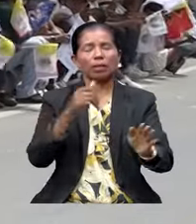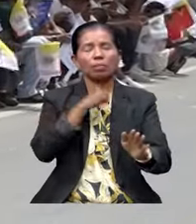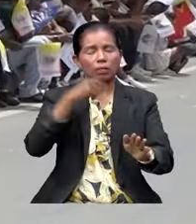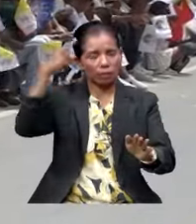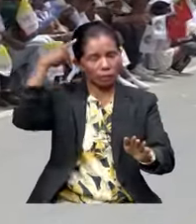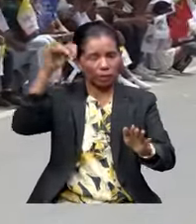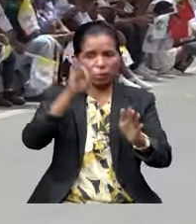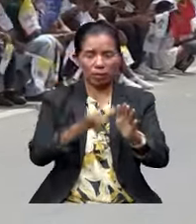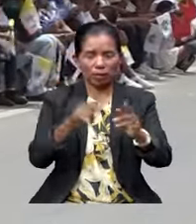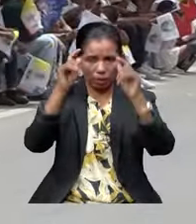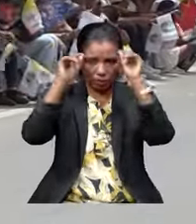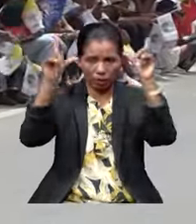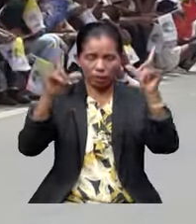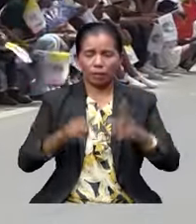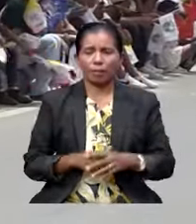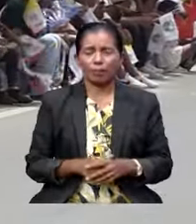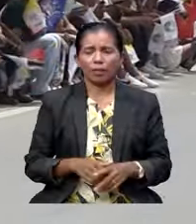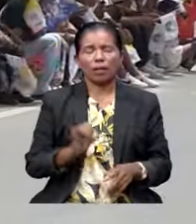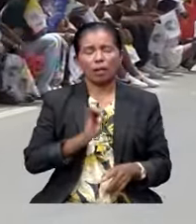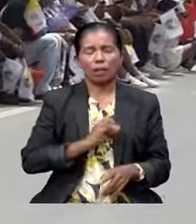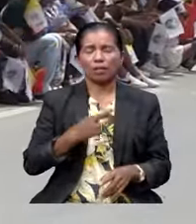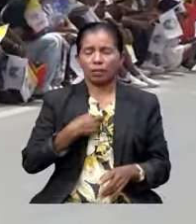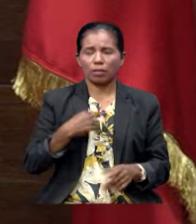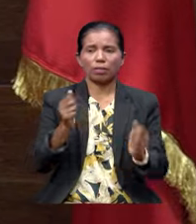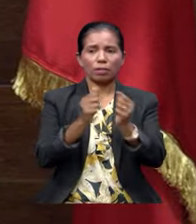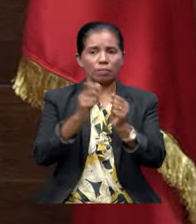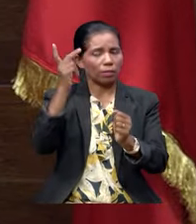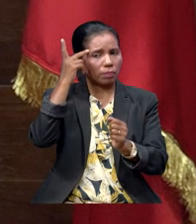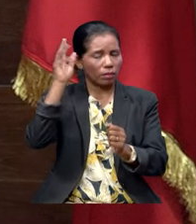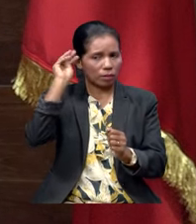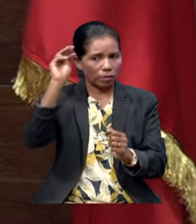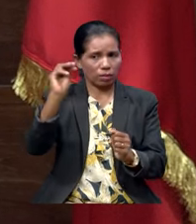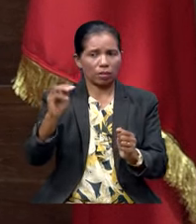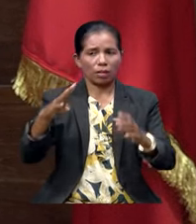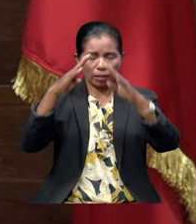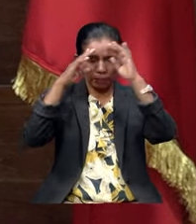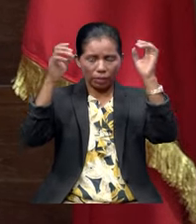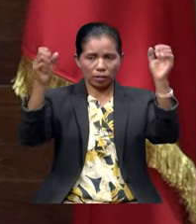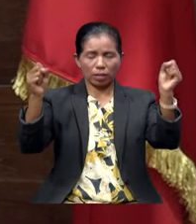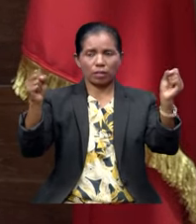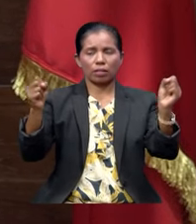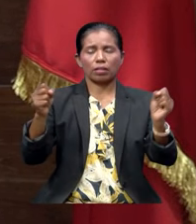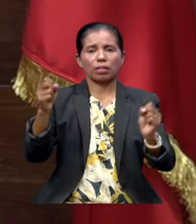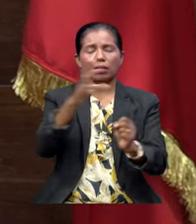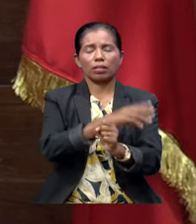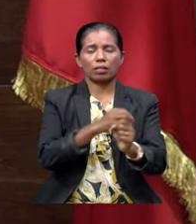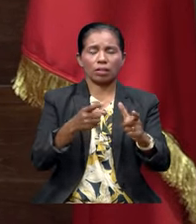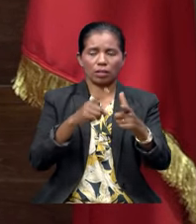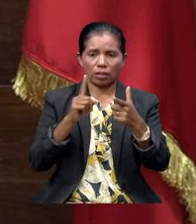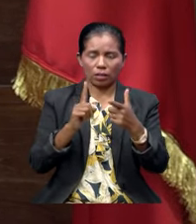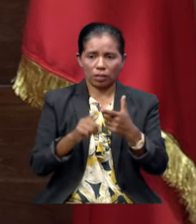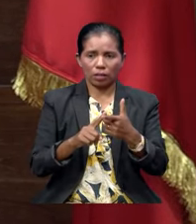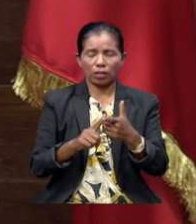Timor-Leste. Ao Rassi, com o Primeiro-Ministro, Presidente da República, o governo de